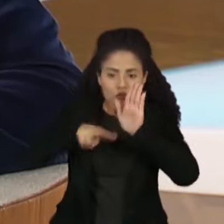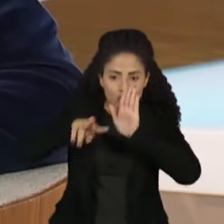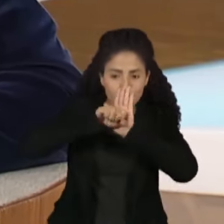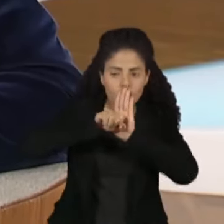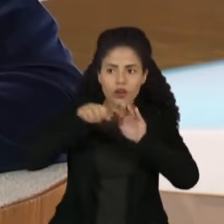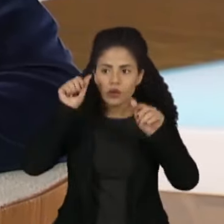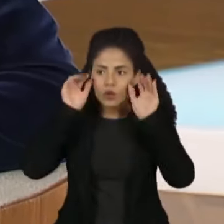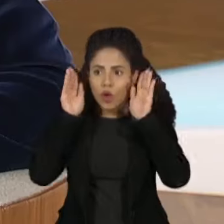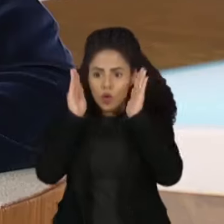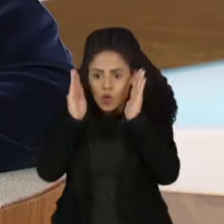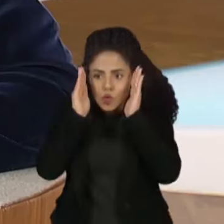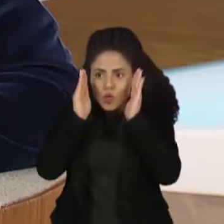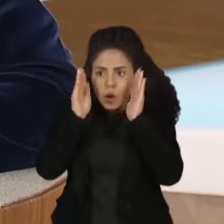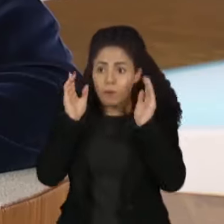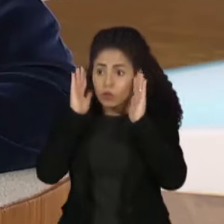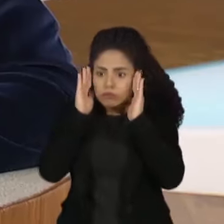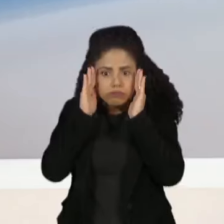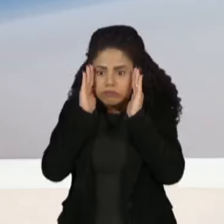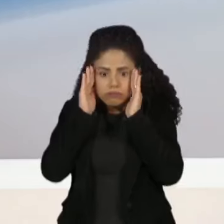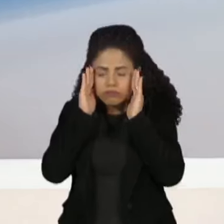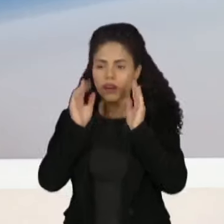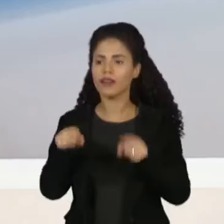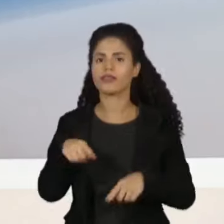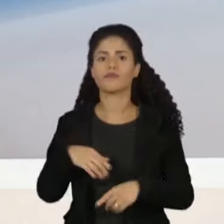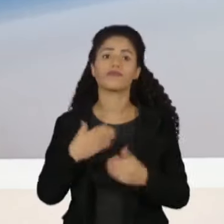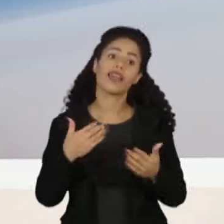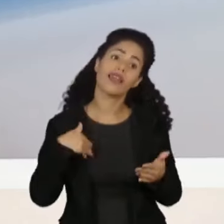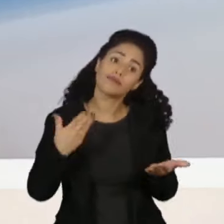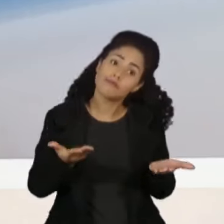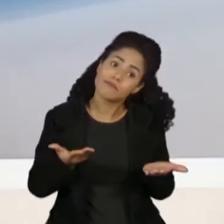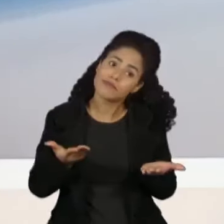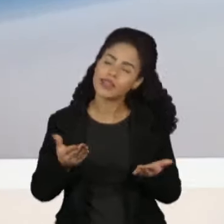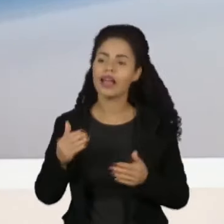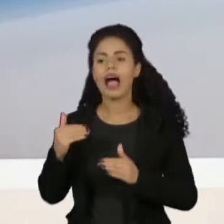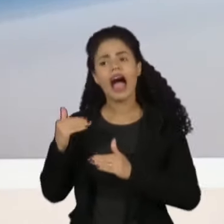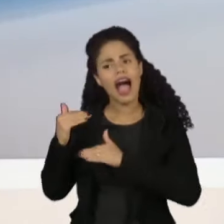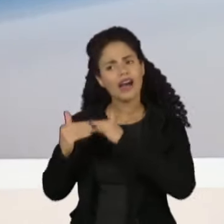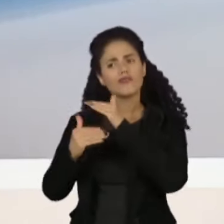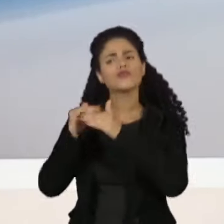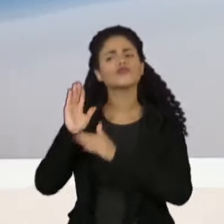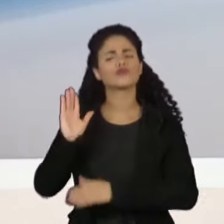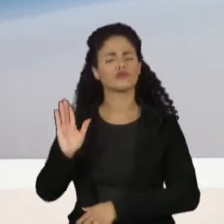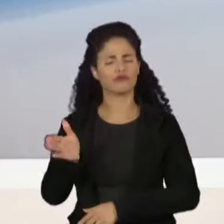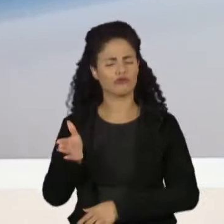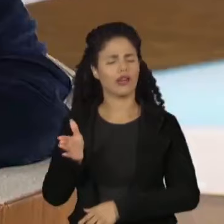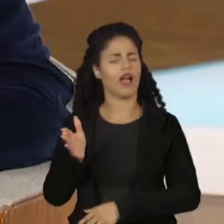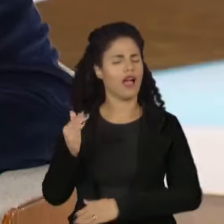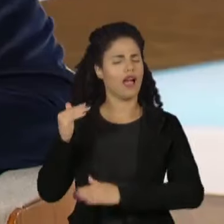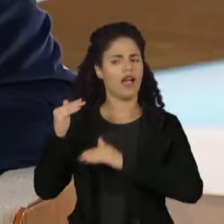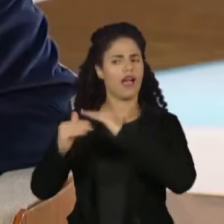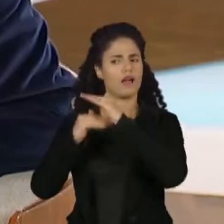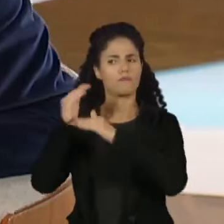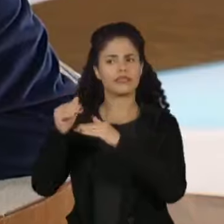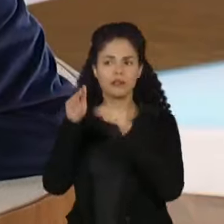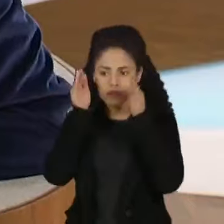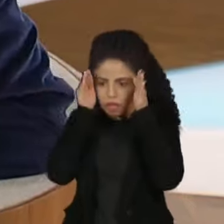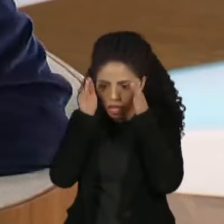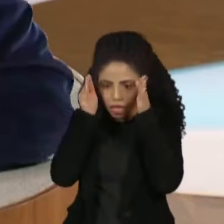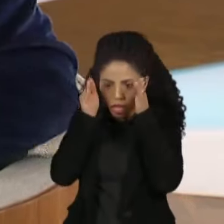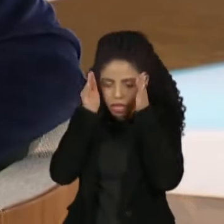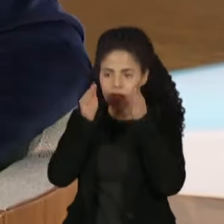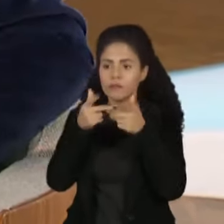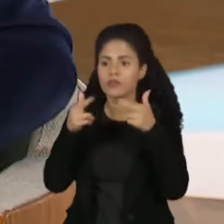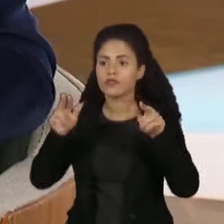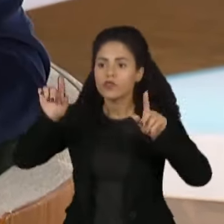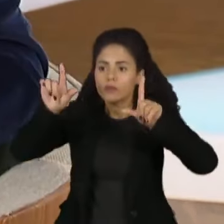televisão aberta principalmente ainda é né ah eu acho que avançou bastante mas era era muito radiofônico né